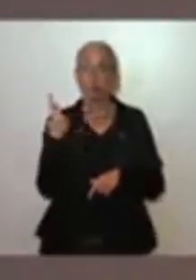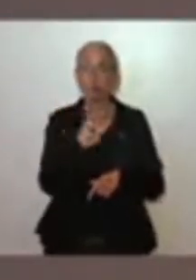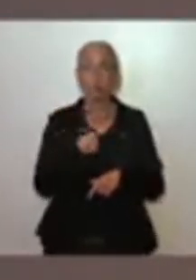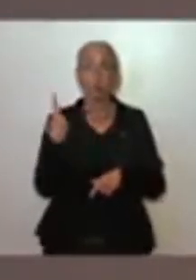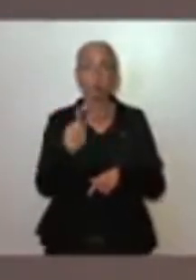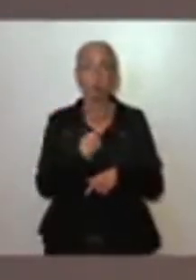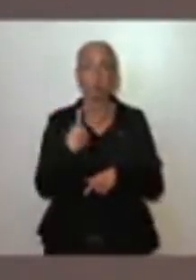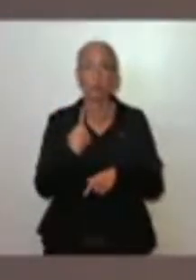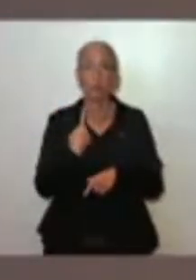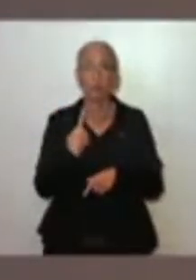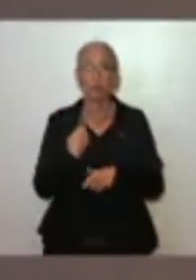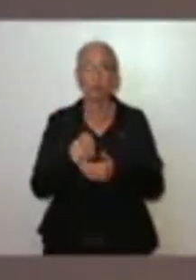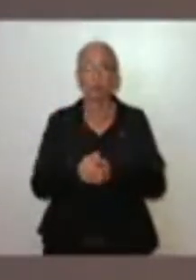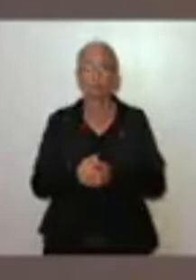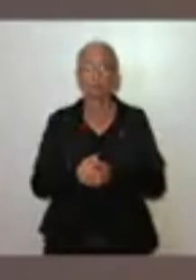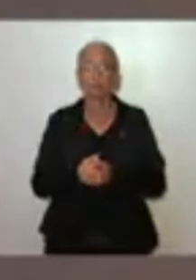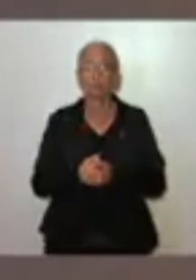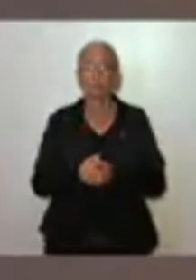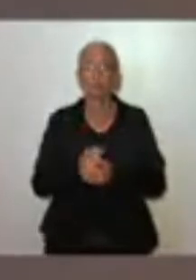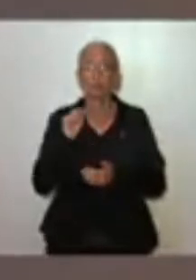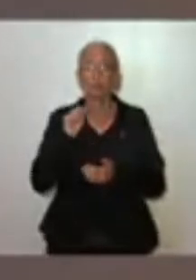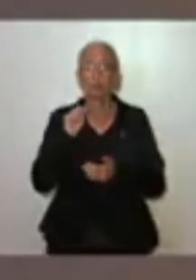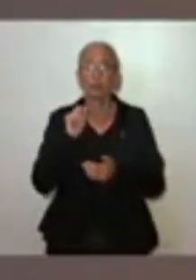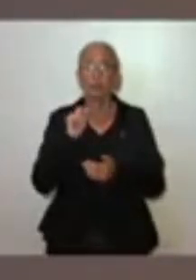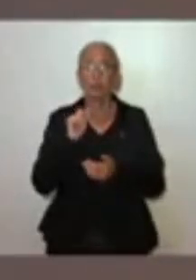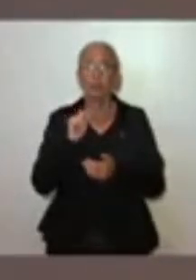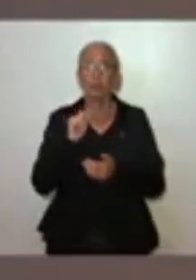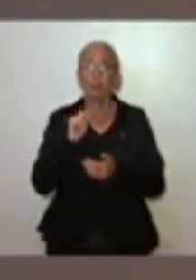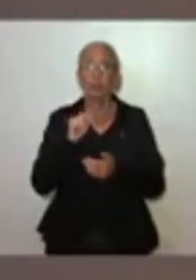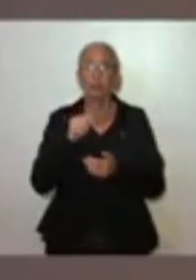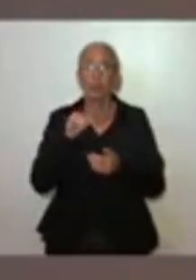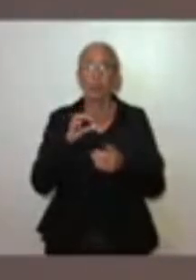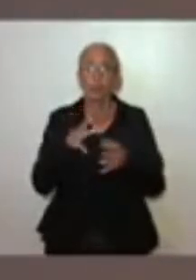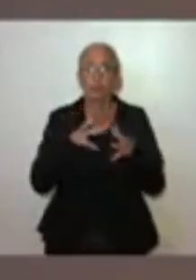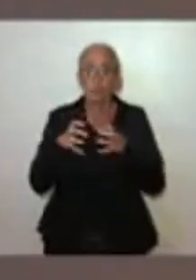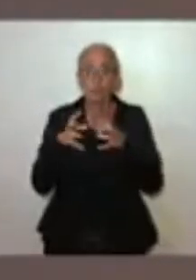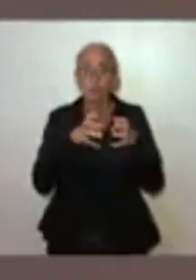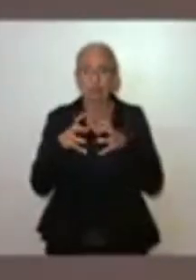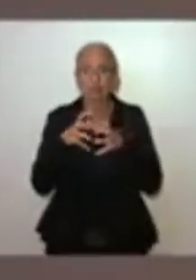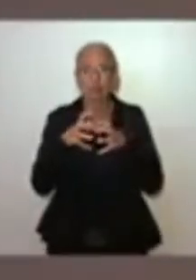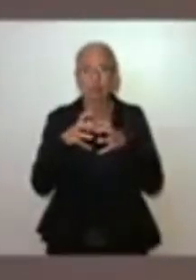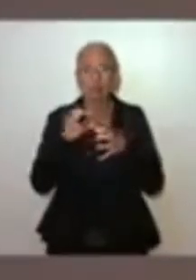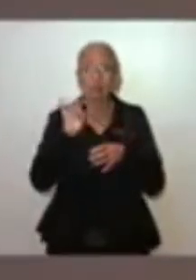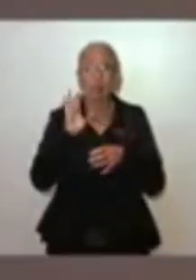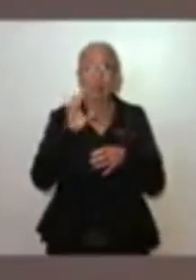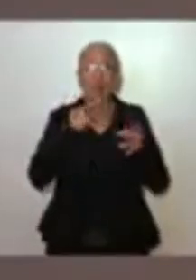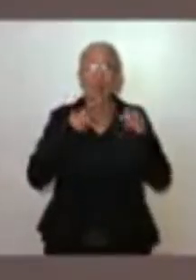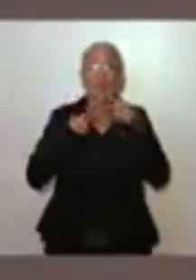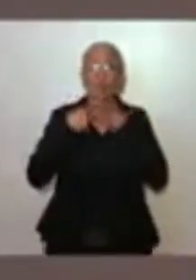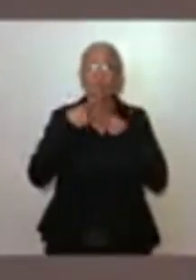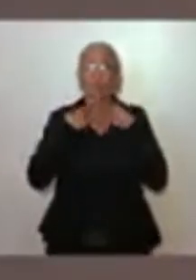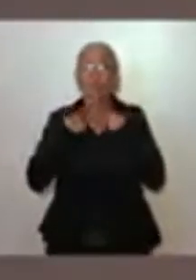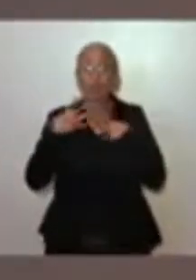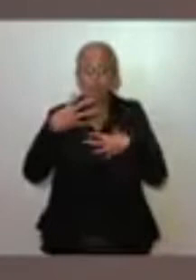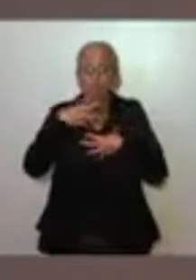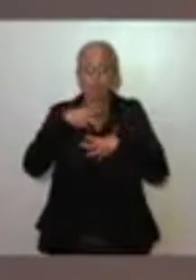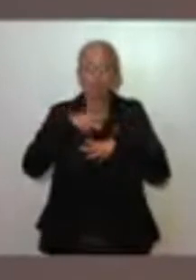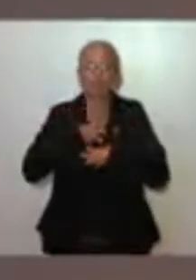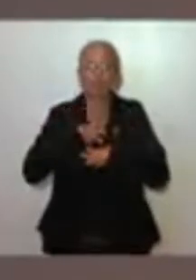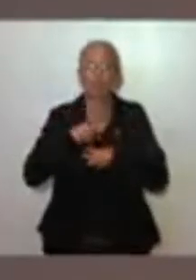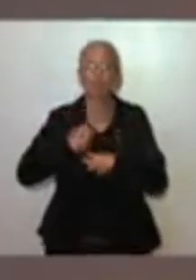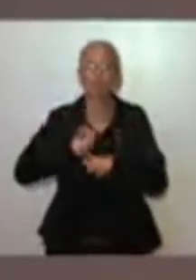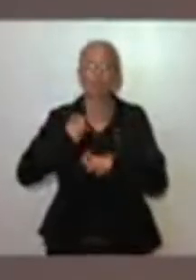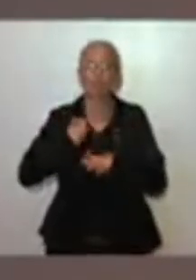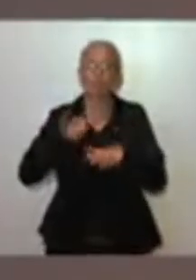todos nós por seja é destratar uma pessoa por uma circunstância que não depende da sua vontade é um fato da vida